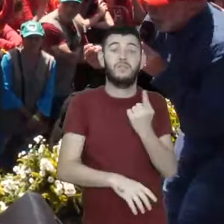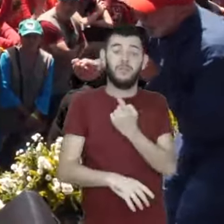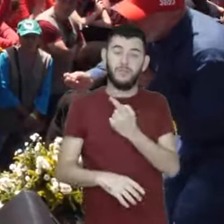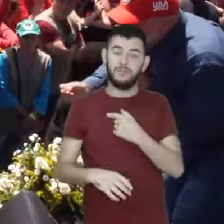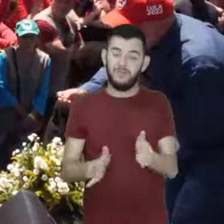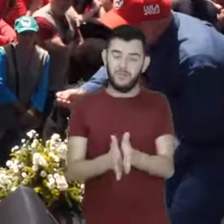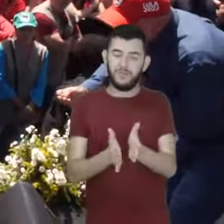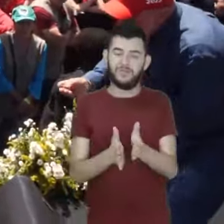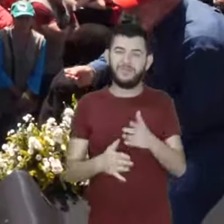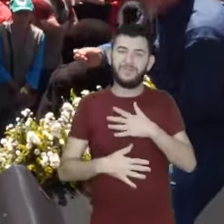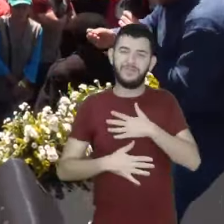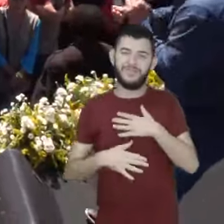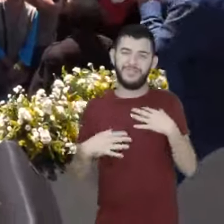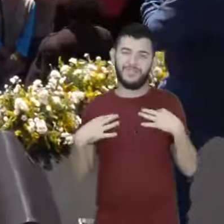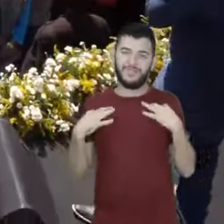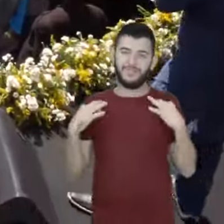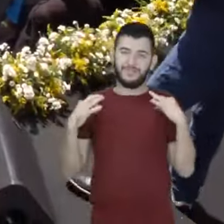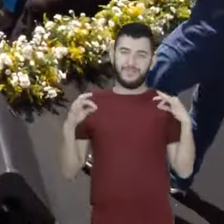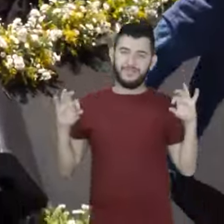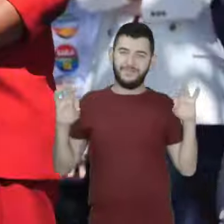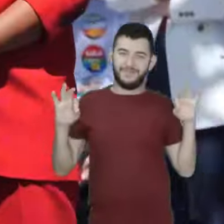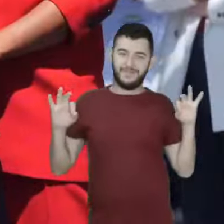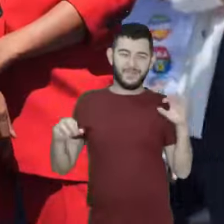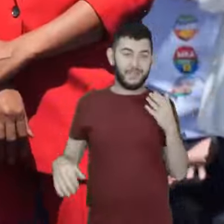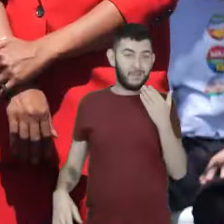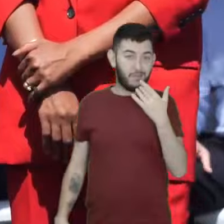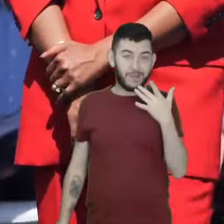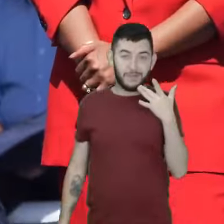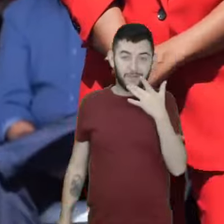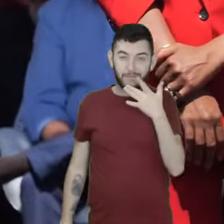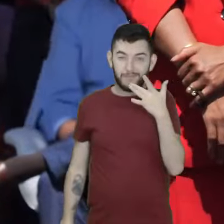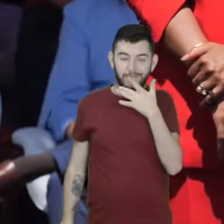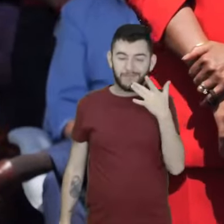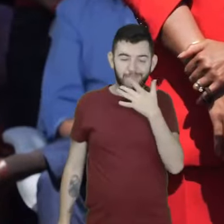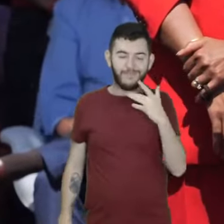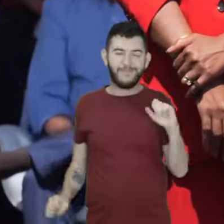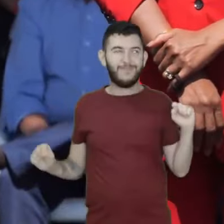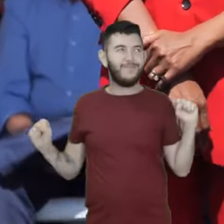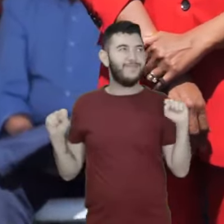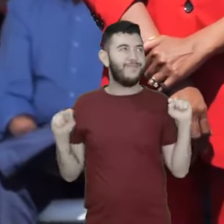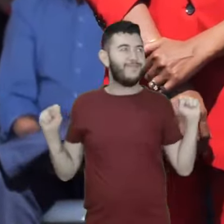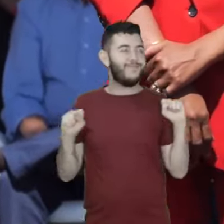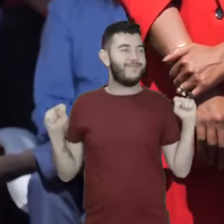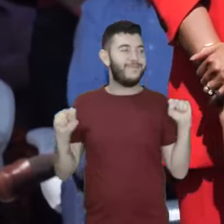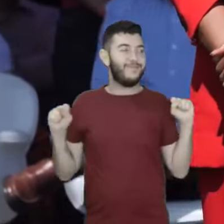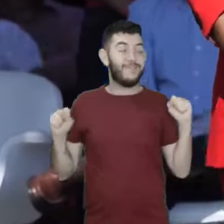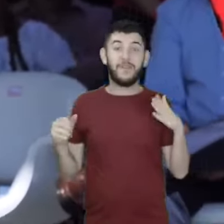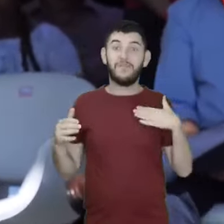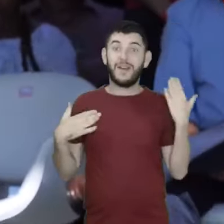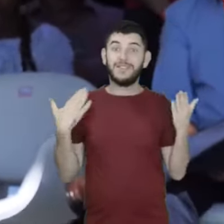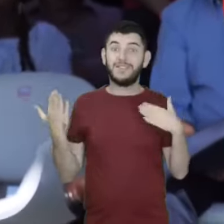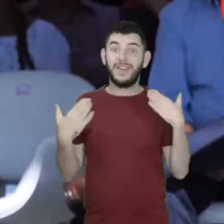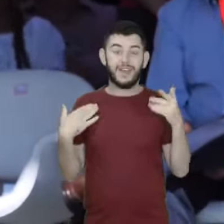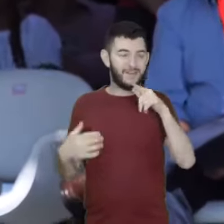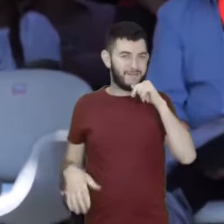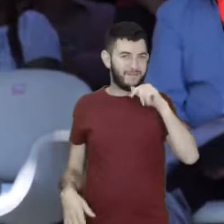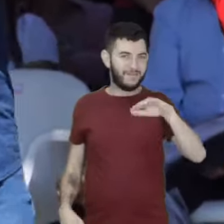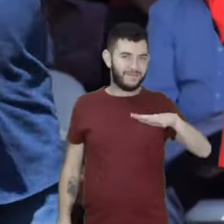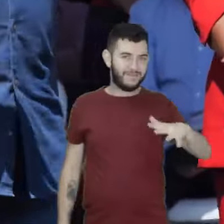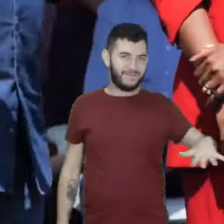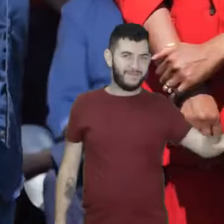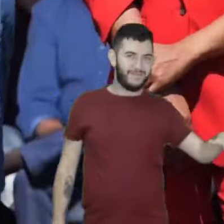adora comer bem. A gente adora passear. A gente adora ir para a praia, a gente adora pegar um avião. Quem